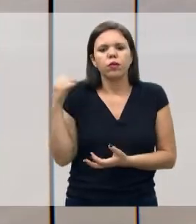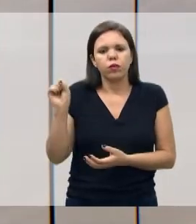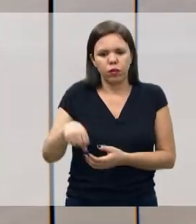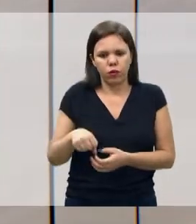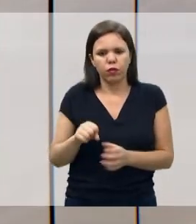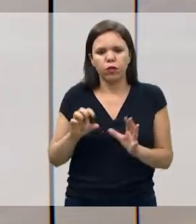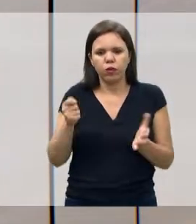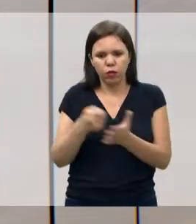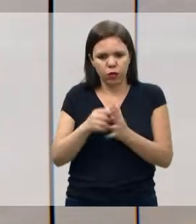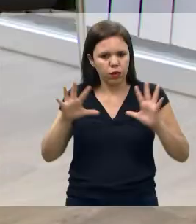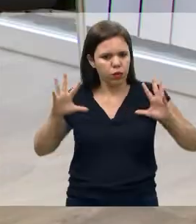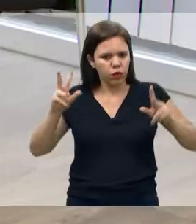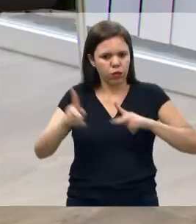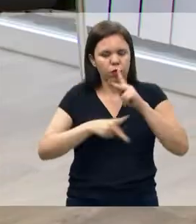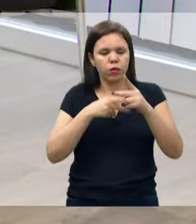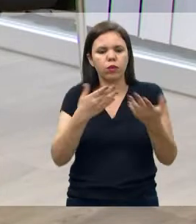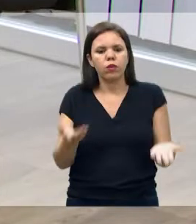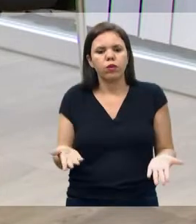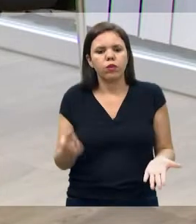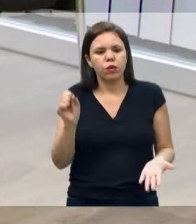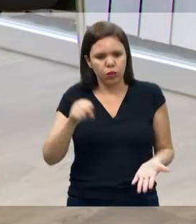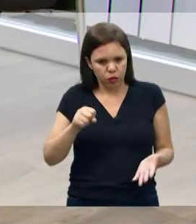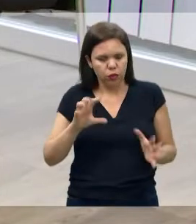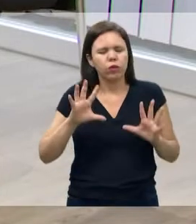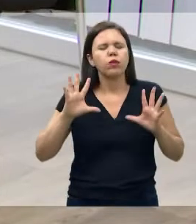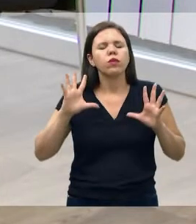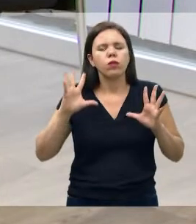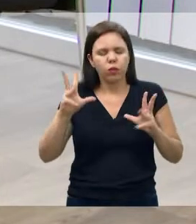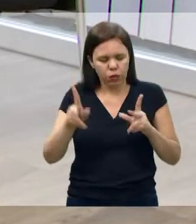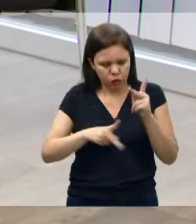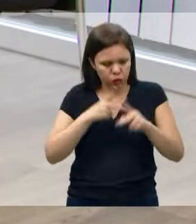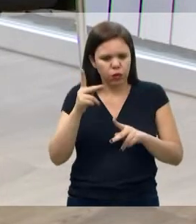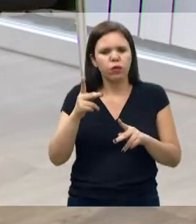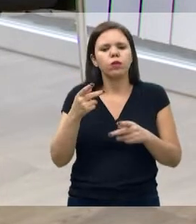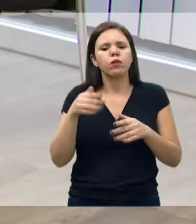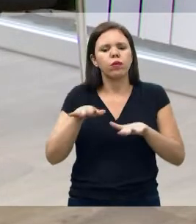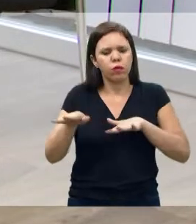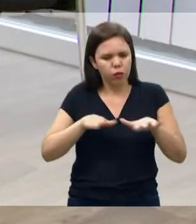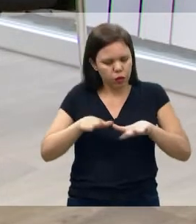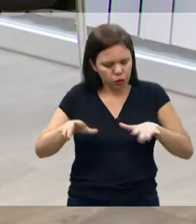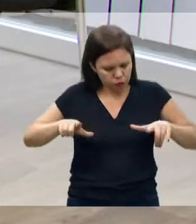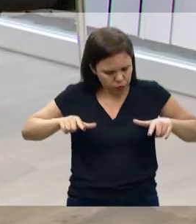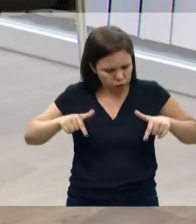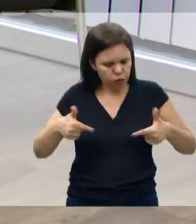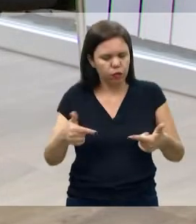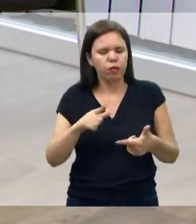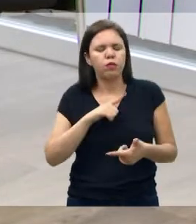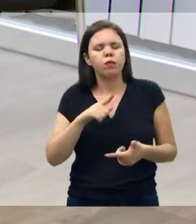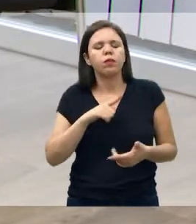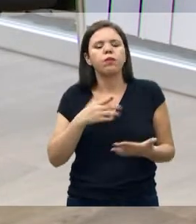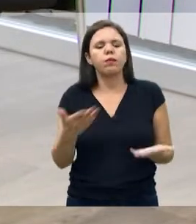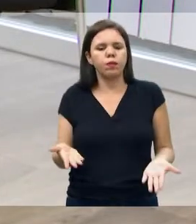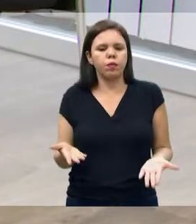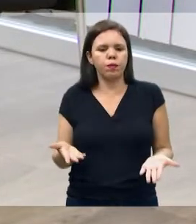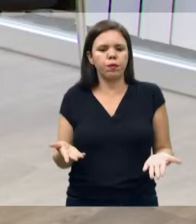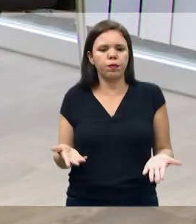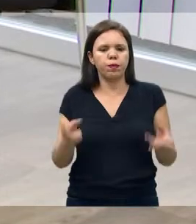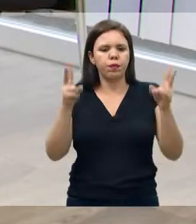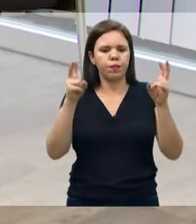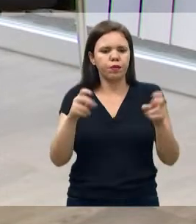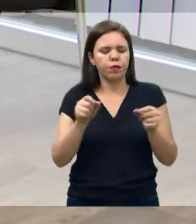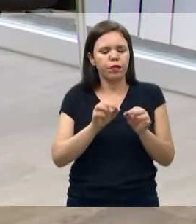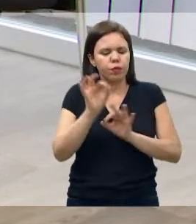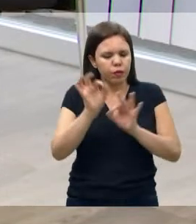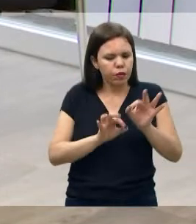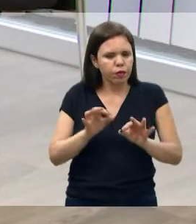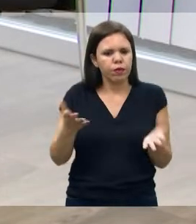é uma obrigação de toda a sociedade. Vereador Ailton. Toda a sociedade tem que ser mobilizada em torno dessa questão da